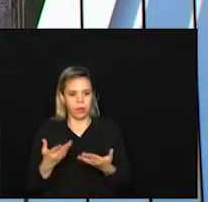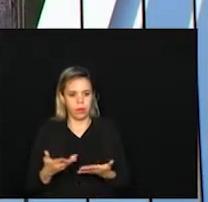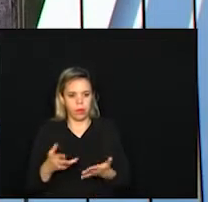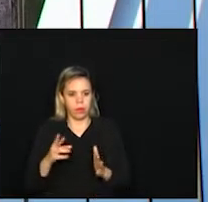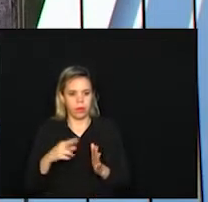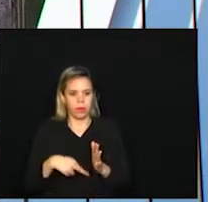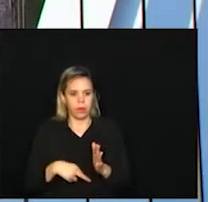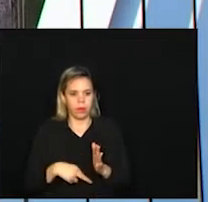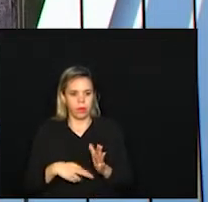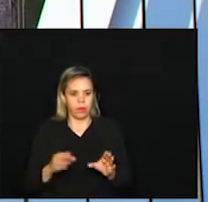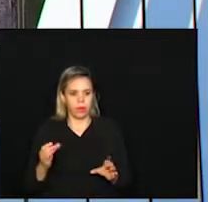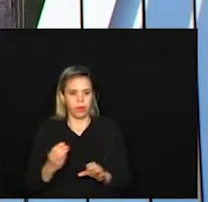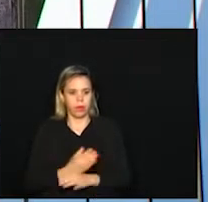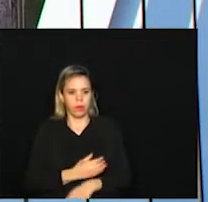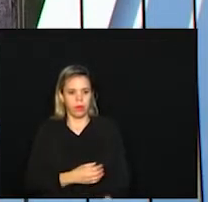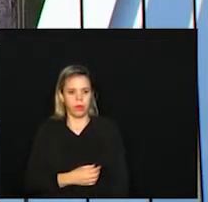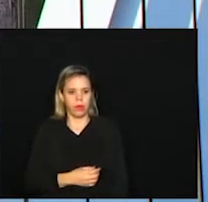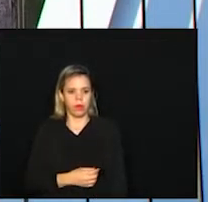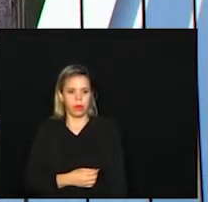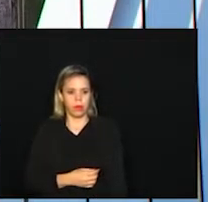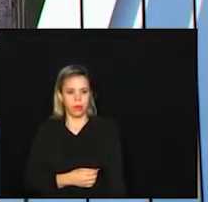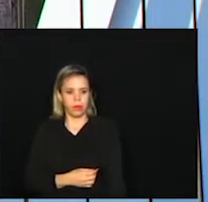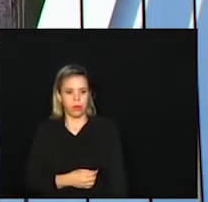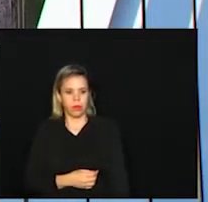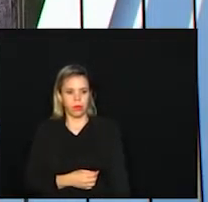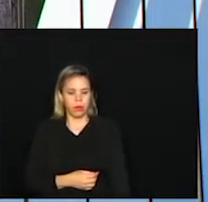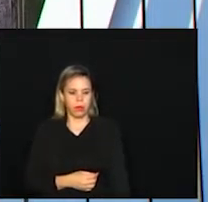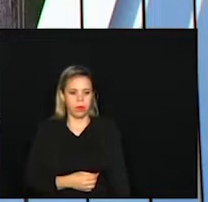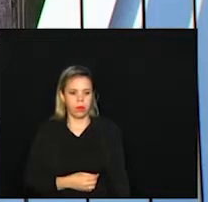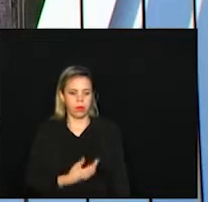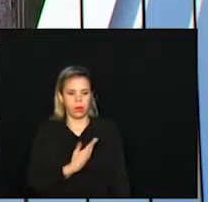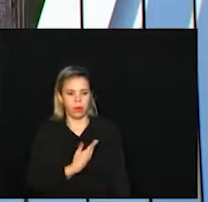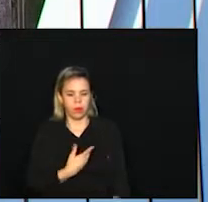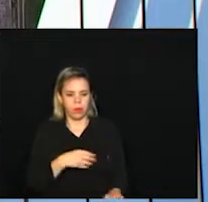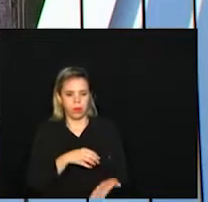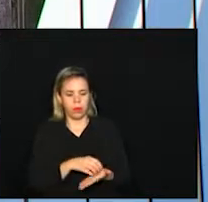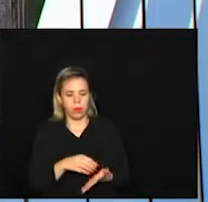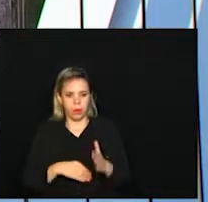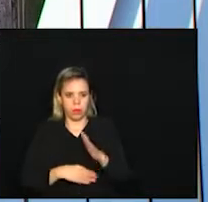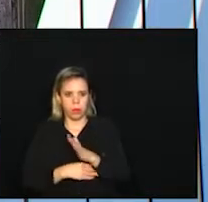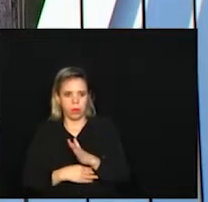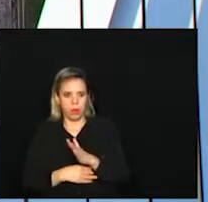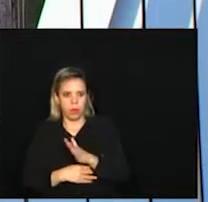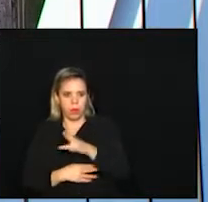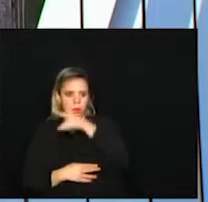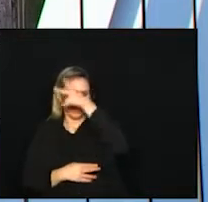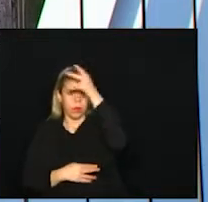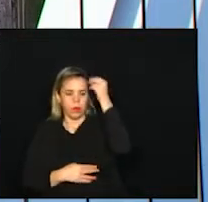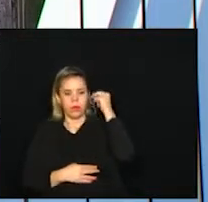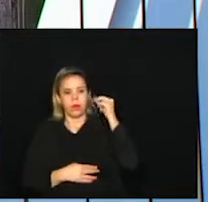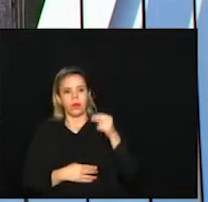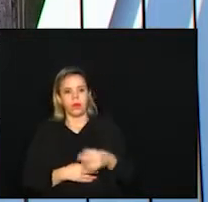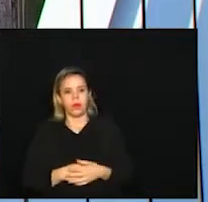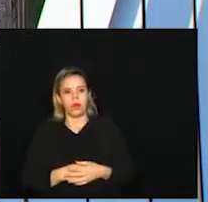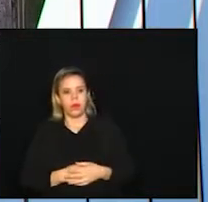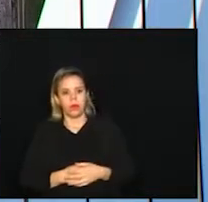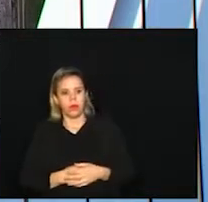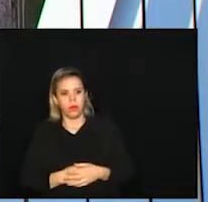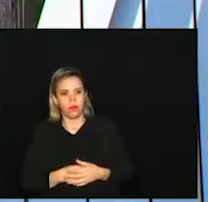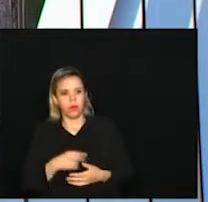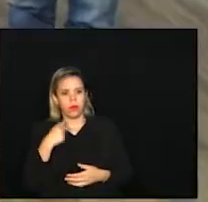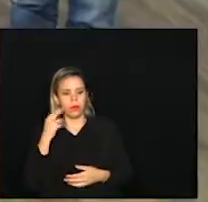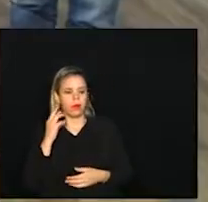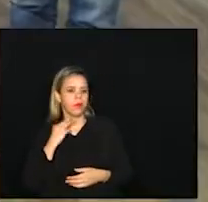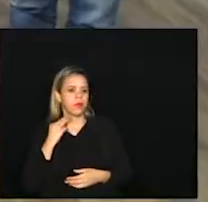então o relatório completo aos poderes públicos a câmera e ao próprio executivo acabei